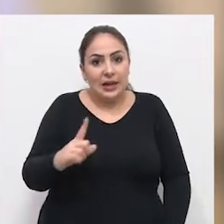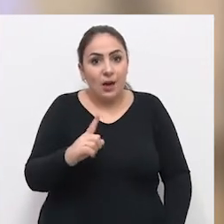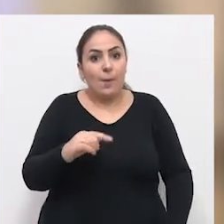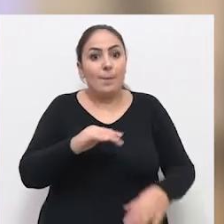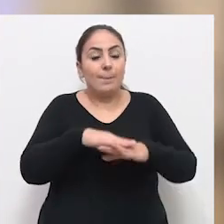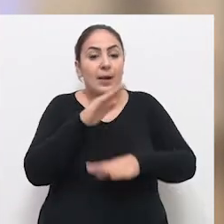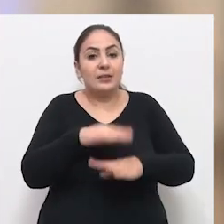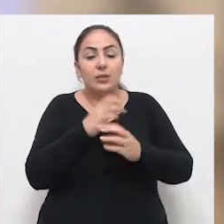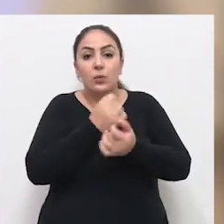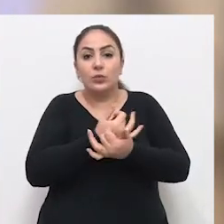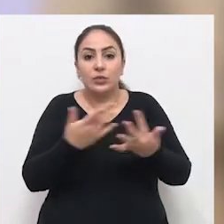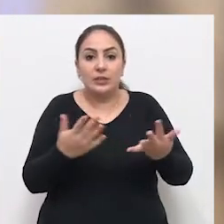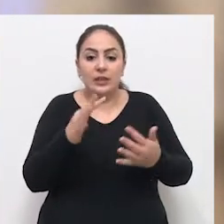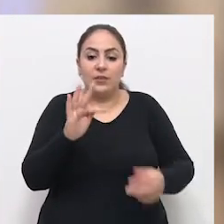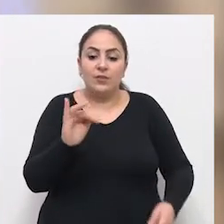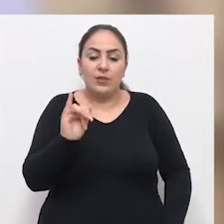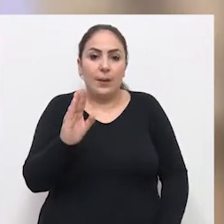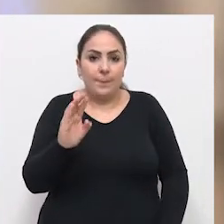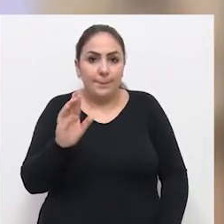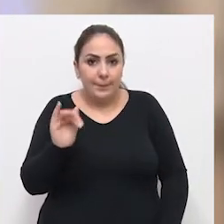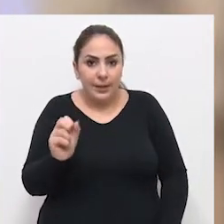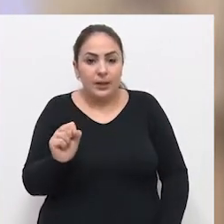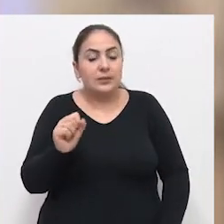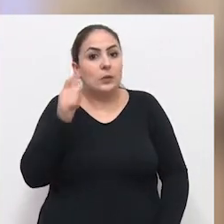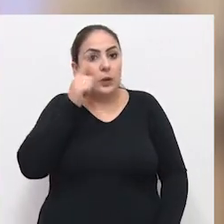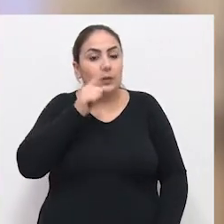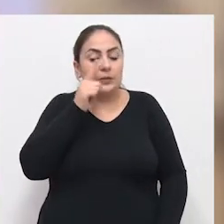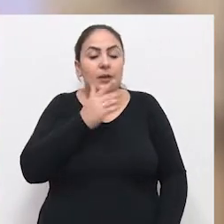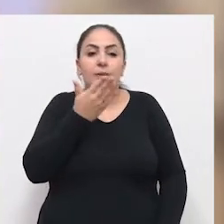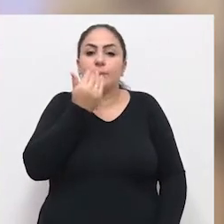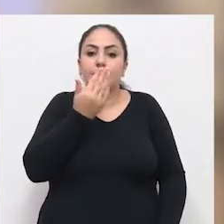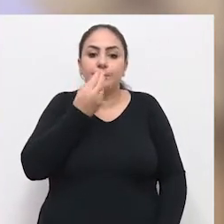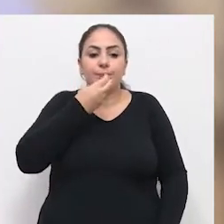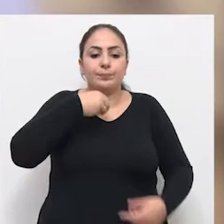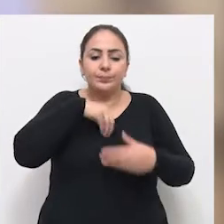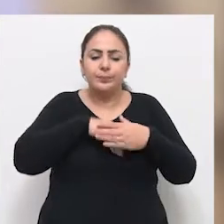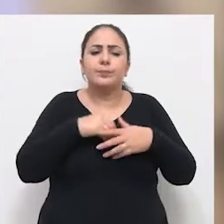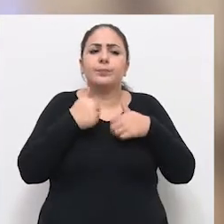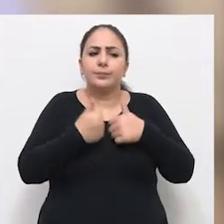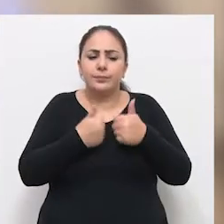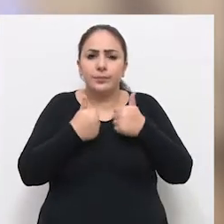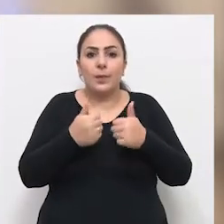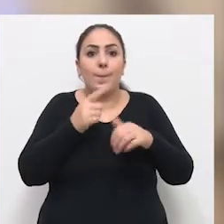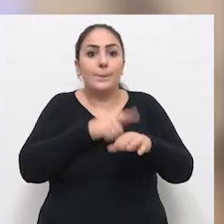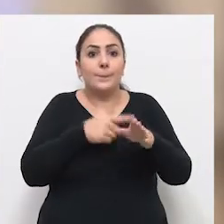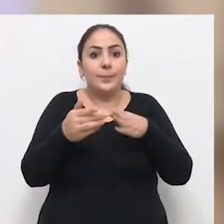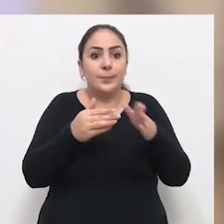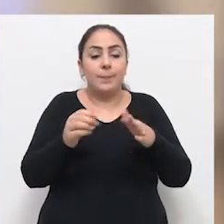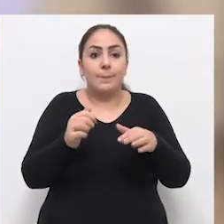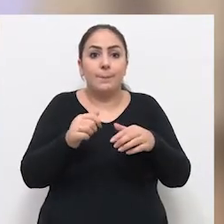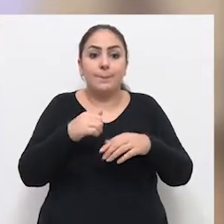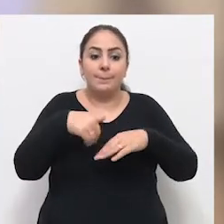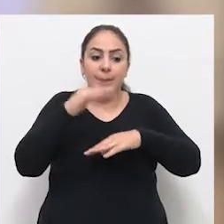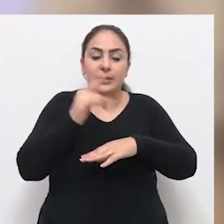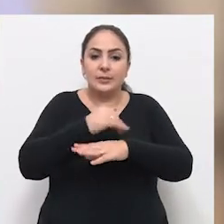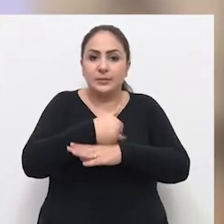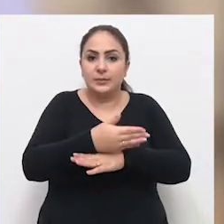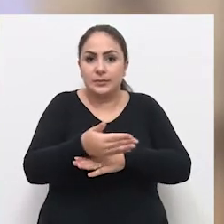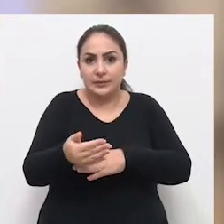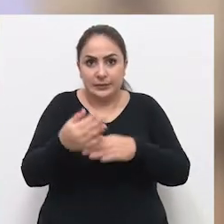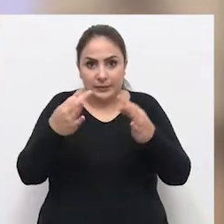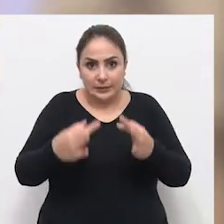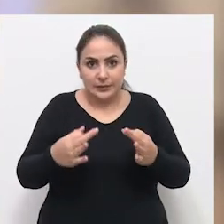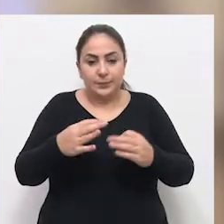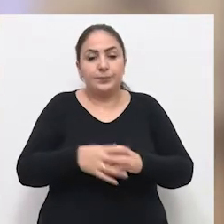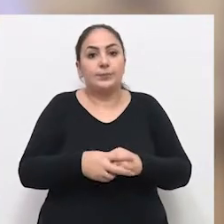com uma maior quantidade de fibras. Isso vai garantir uma saciedade daquela criança por um período um pouco mais